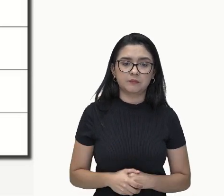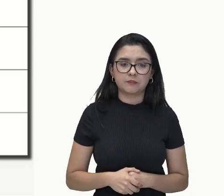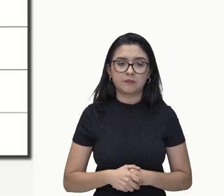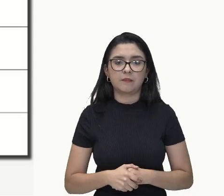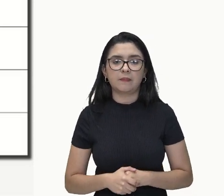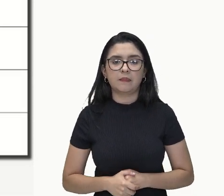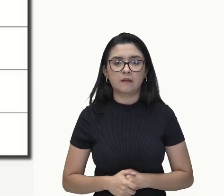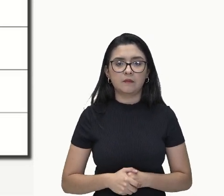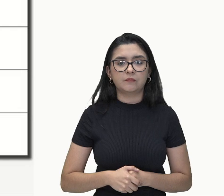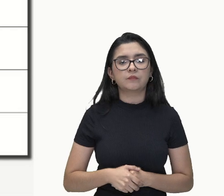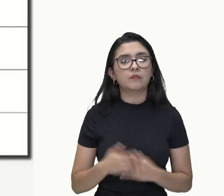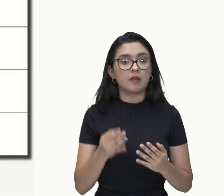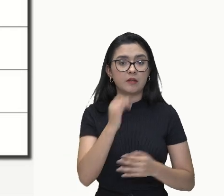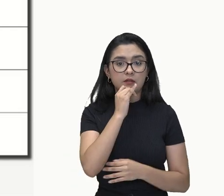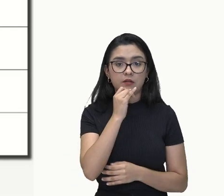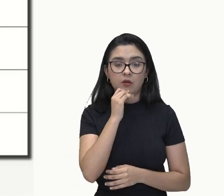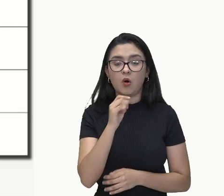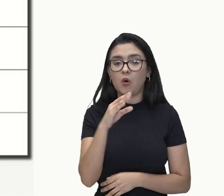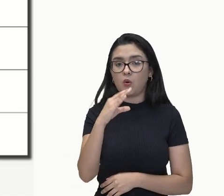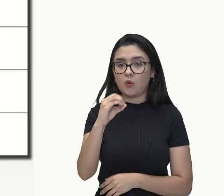Eu